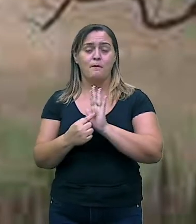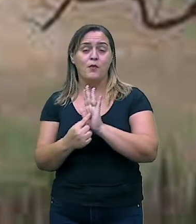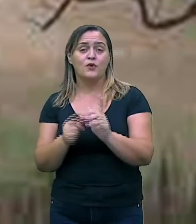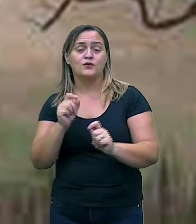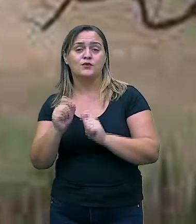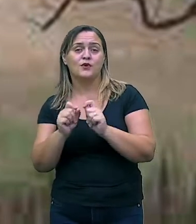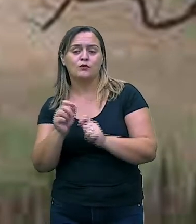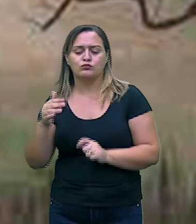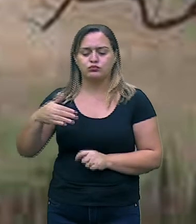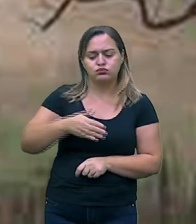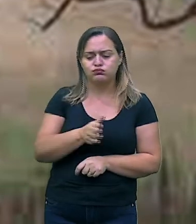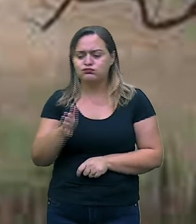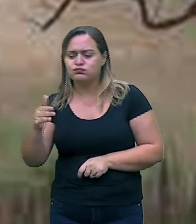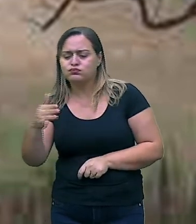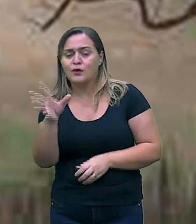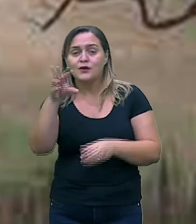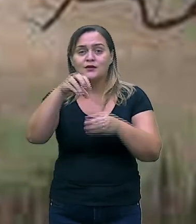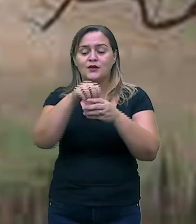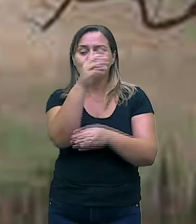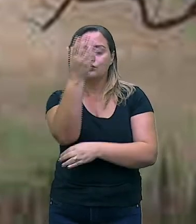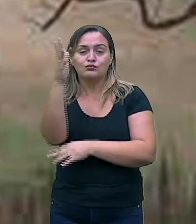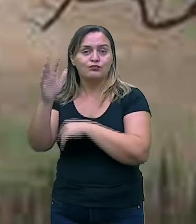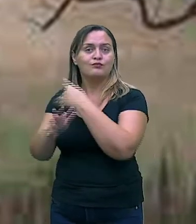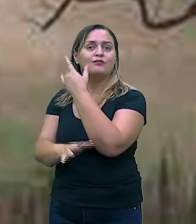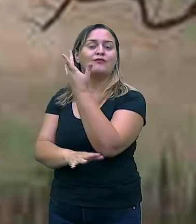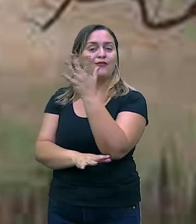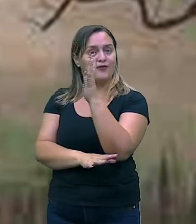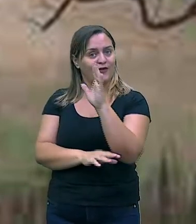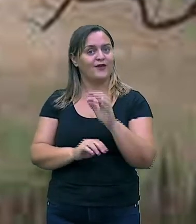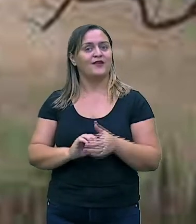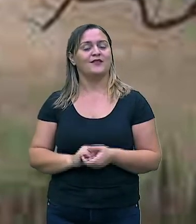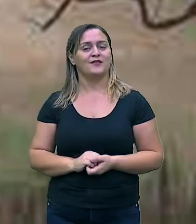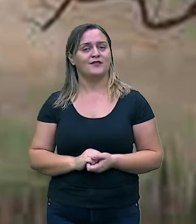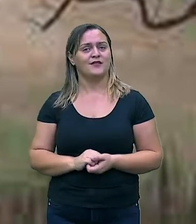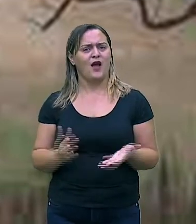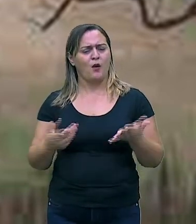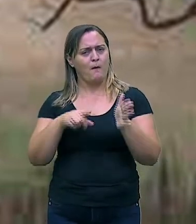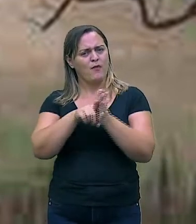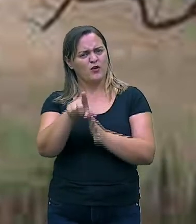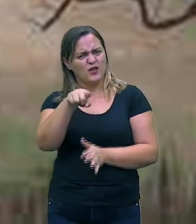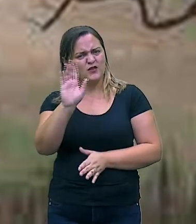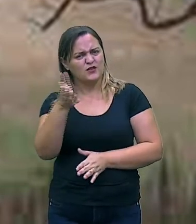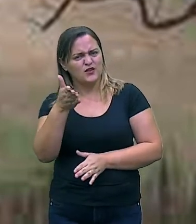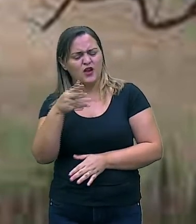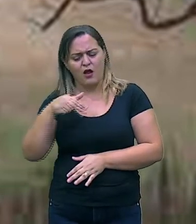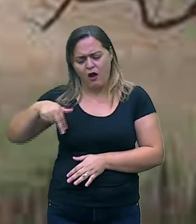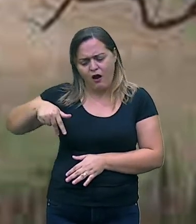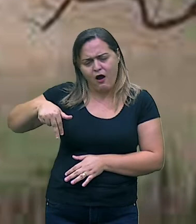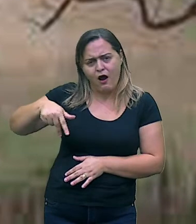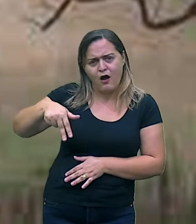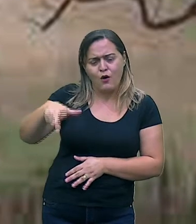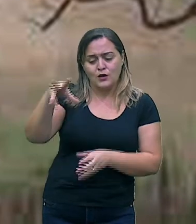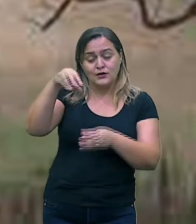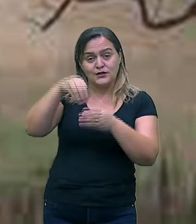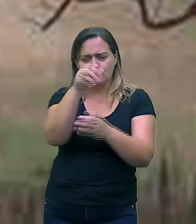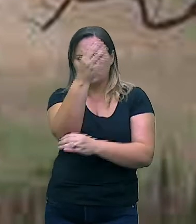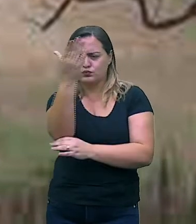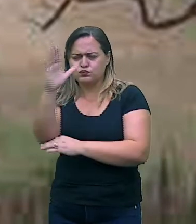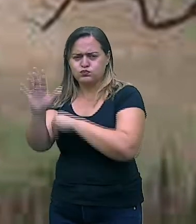floresta. Você já andou por algum tipo de floresta? Você já passeou por algum tempo um bosque, uma